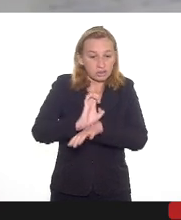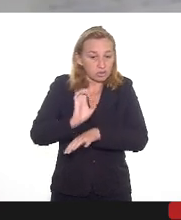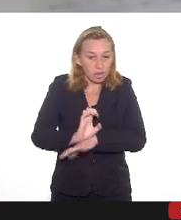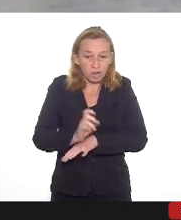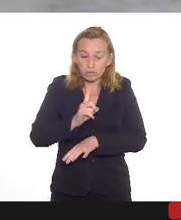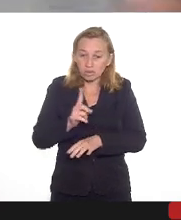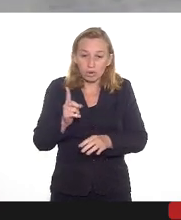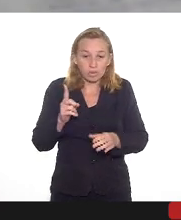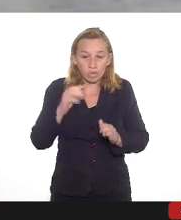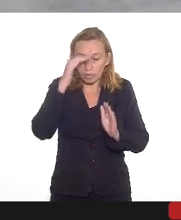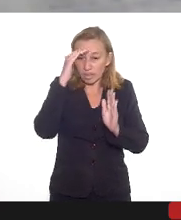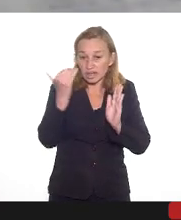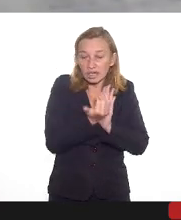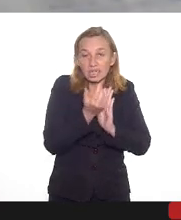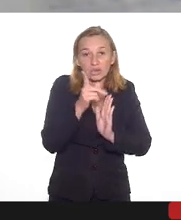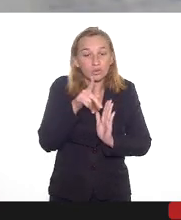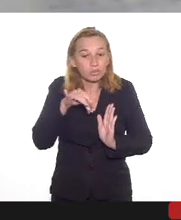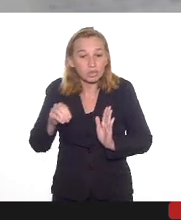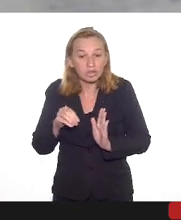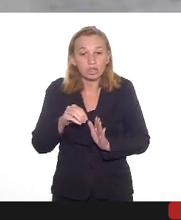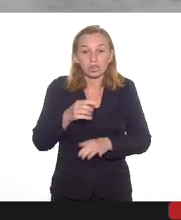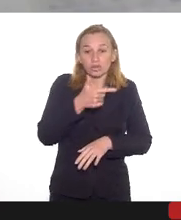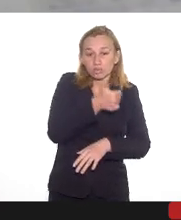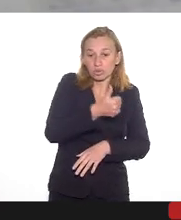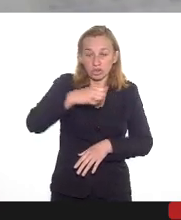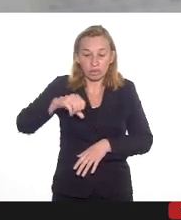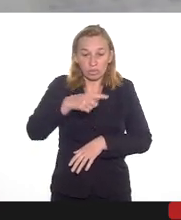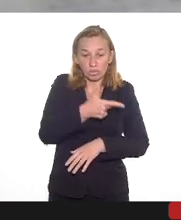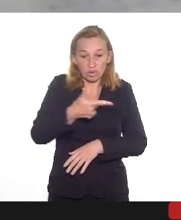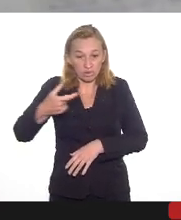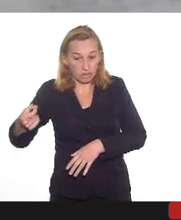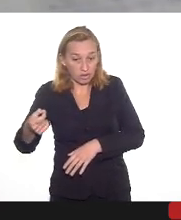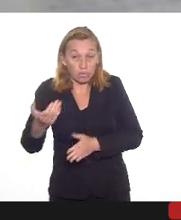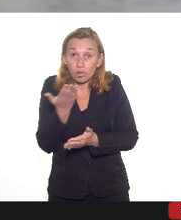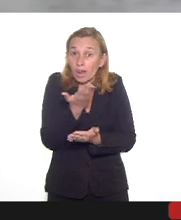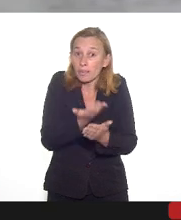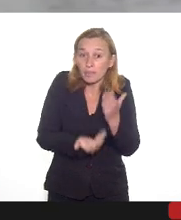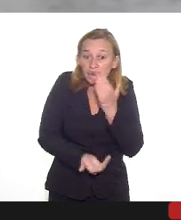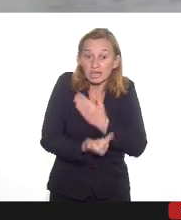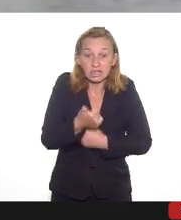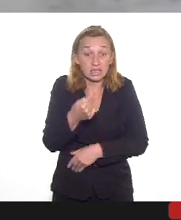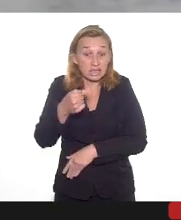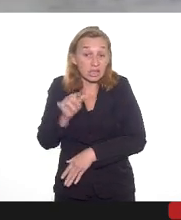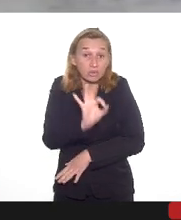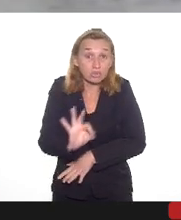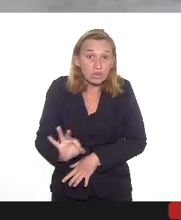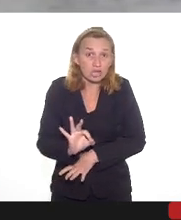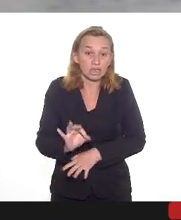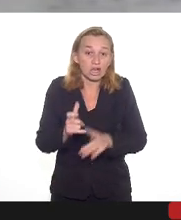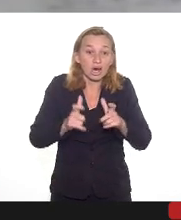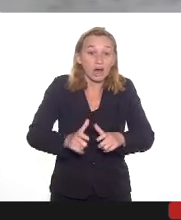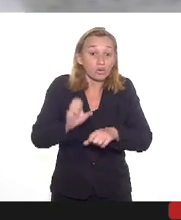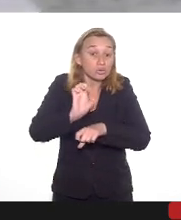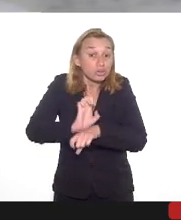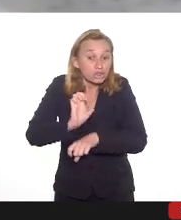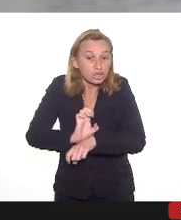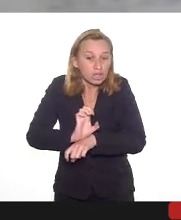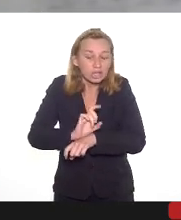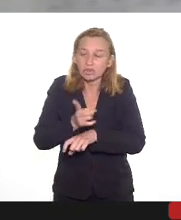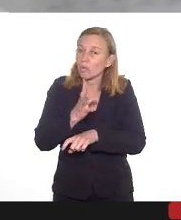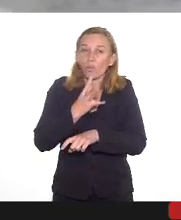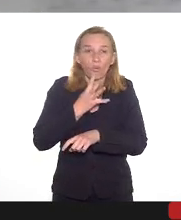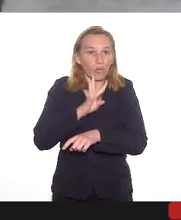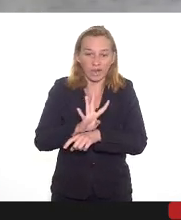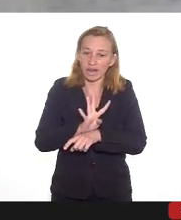para a gente ter uma ideia, só em 2019 e 2020 foi uma perda de 17%. Onde o Estado não